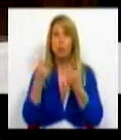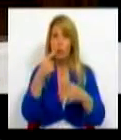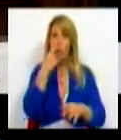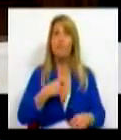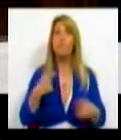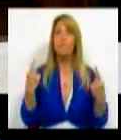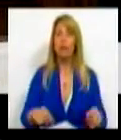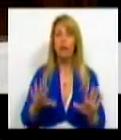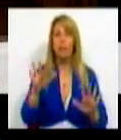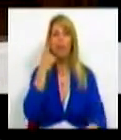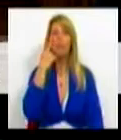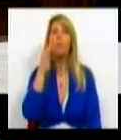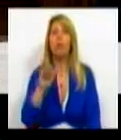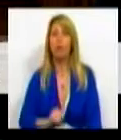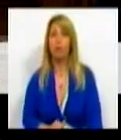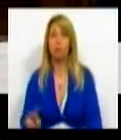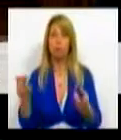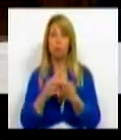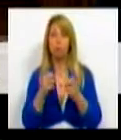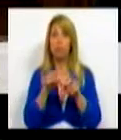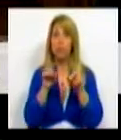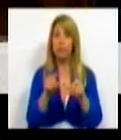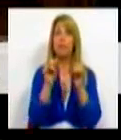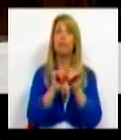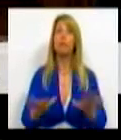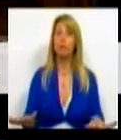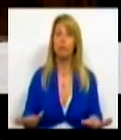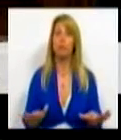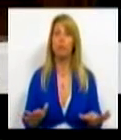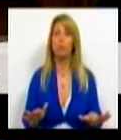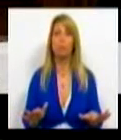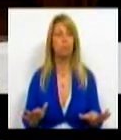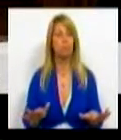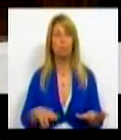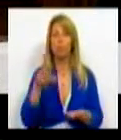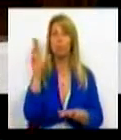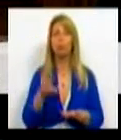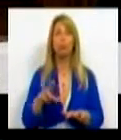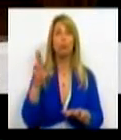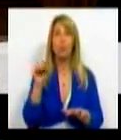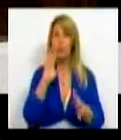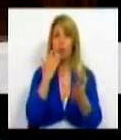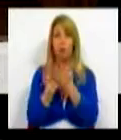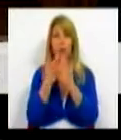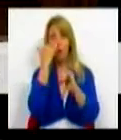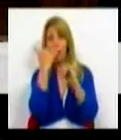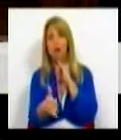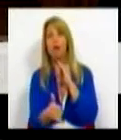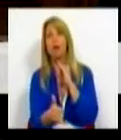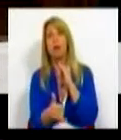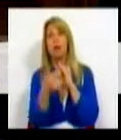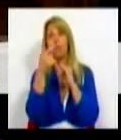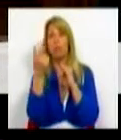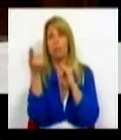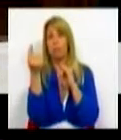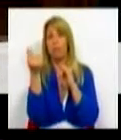ver, esses problemas informáticos não puseram nunca, digamos assim, em risco os